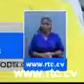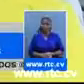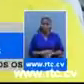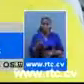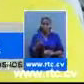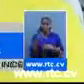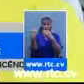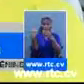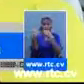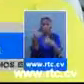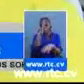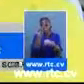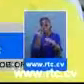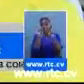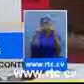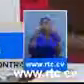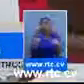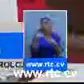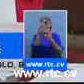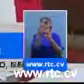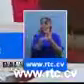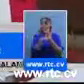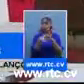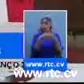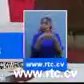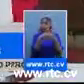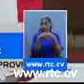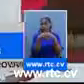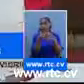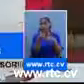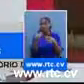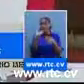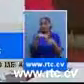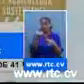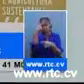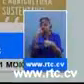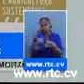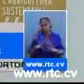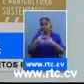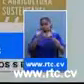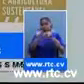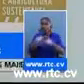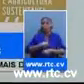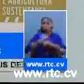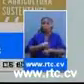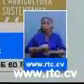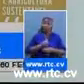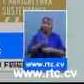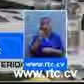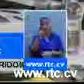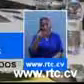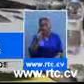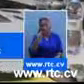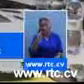Esta formação realiza-se no quadro do programa Plataforma para a Localização dos Objetivos de Desenvolvimento Sustentável,